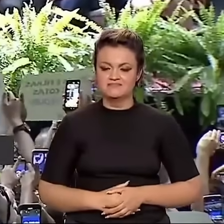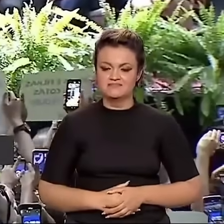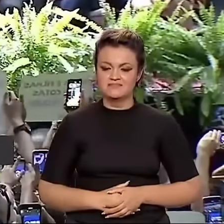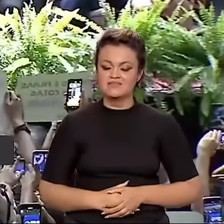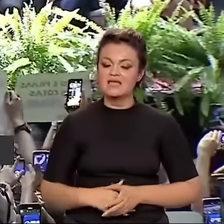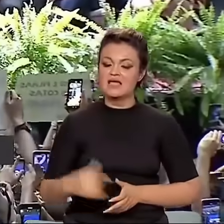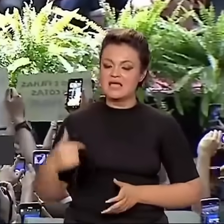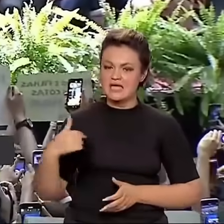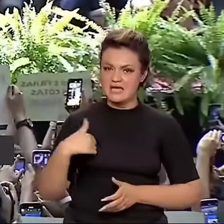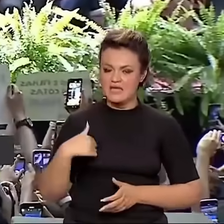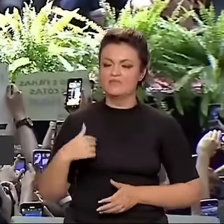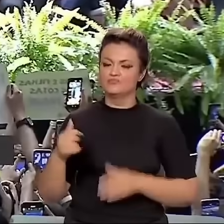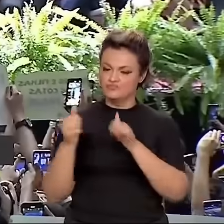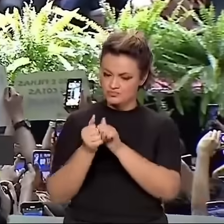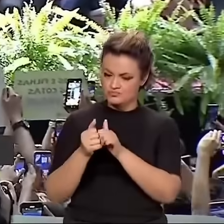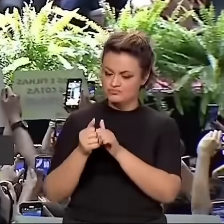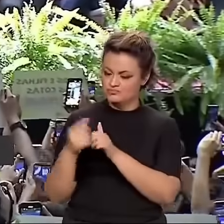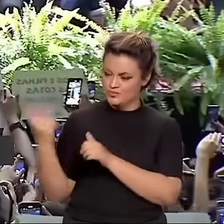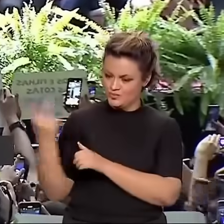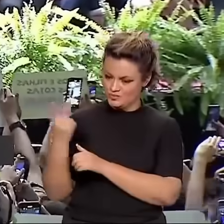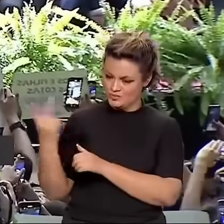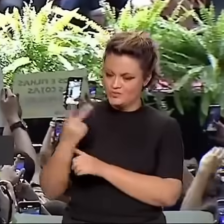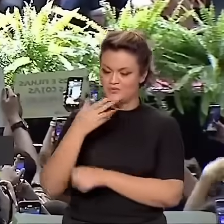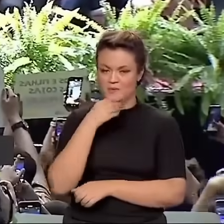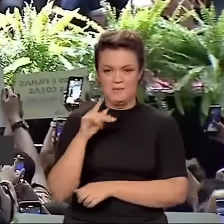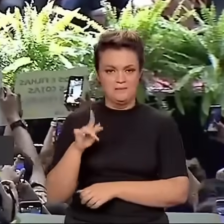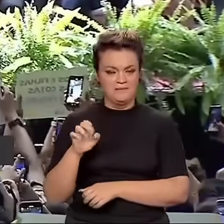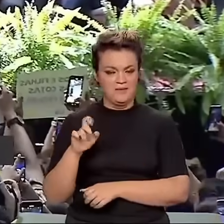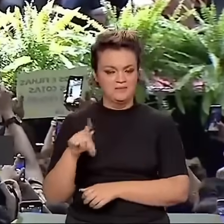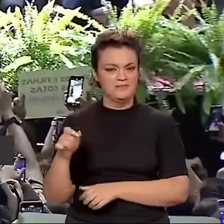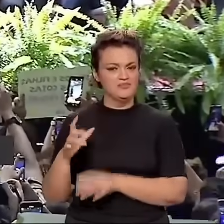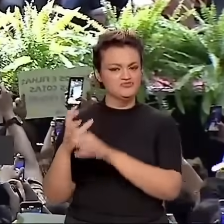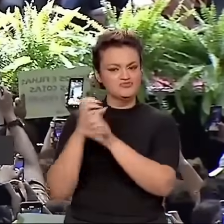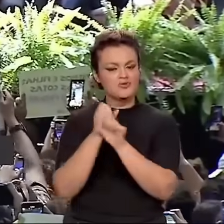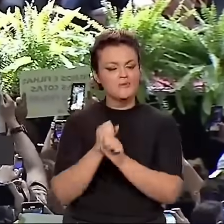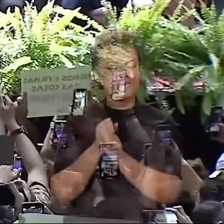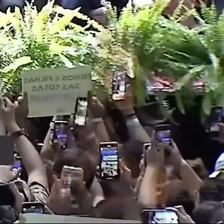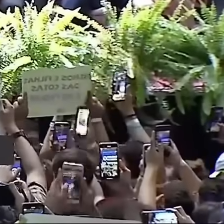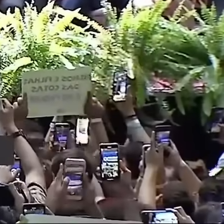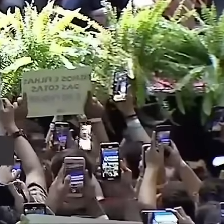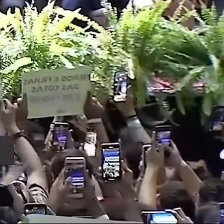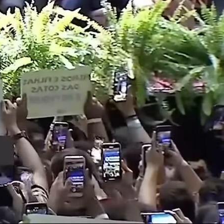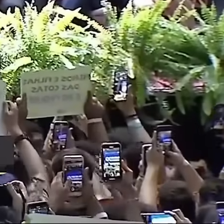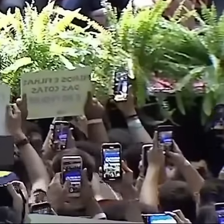Eu e o Pepe Mujica juntos somamos